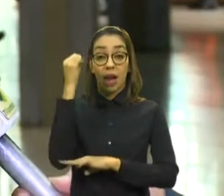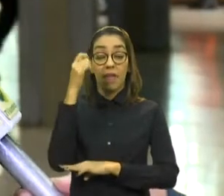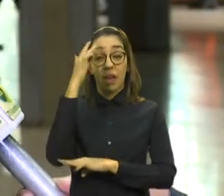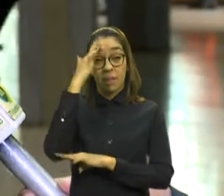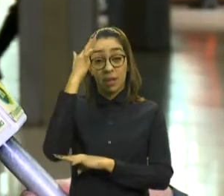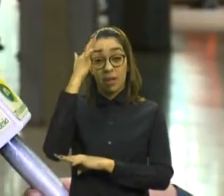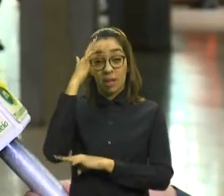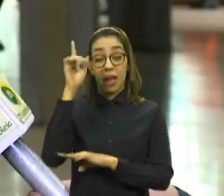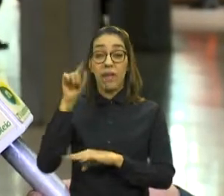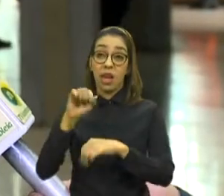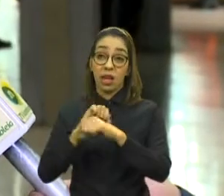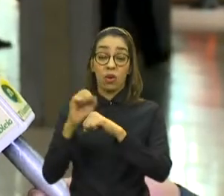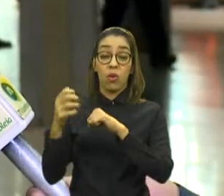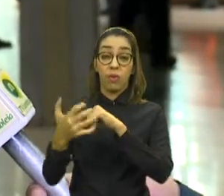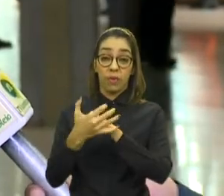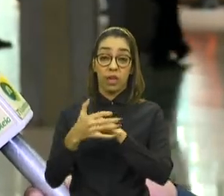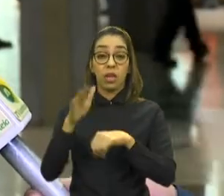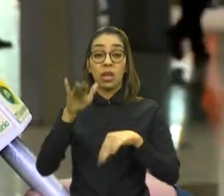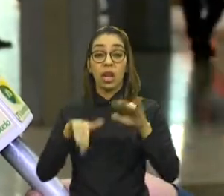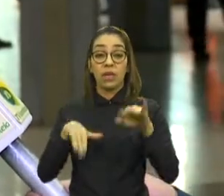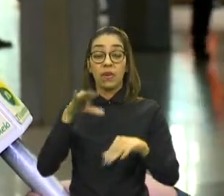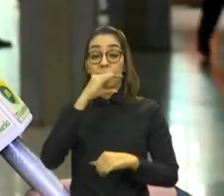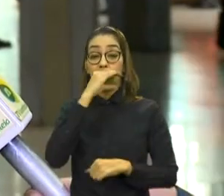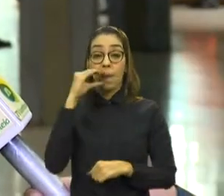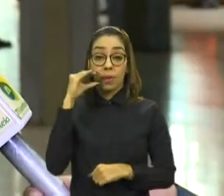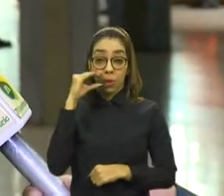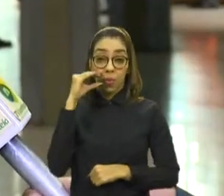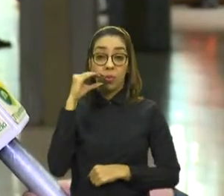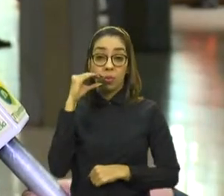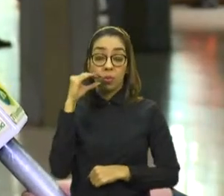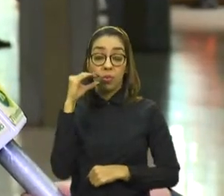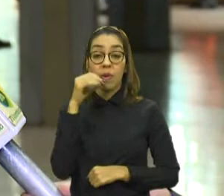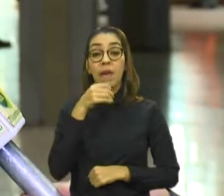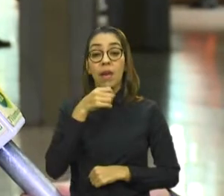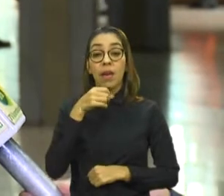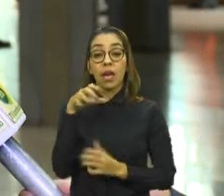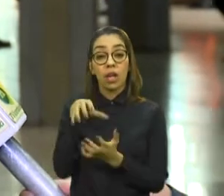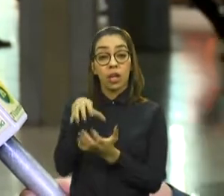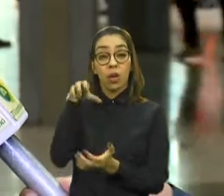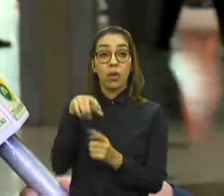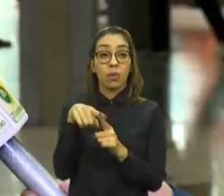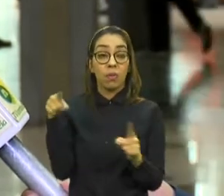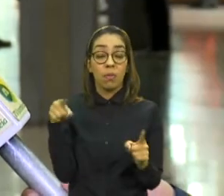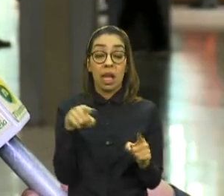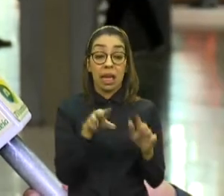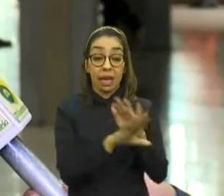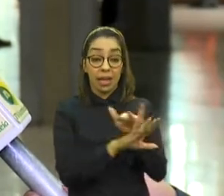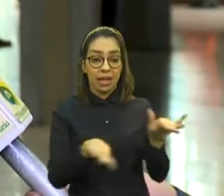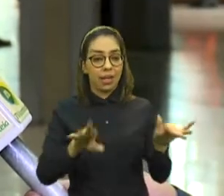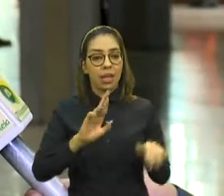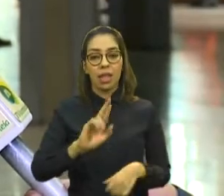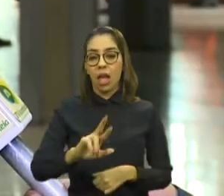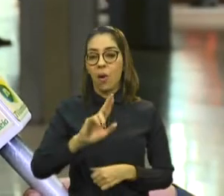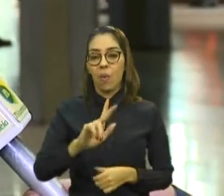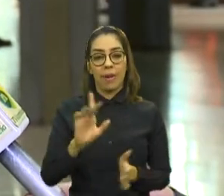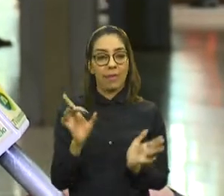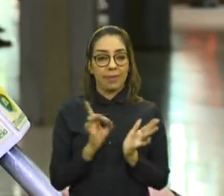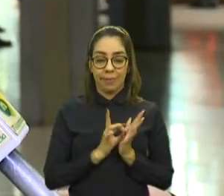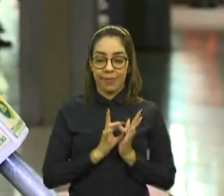dos adultos e idosos. Mas em crianças, isso não foi verdade. Então, o que aconteceu? Nós tivemos um